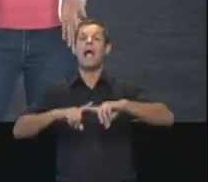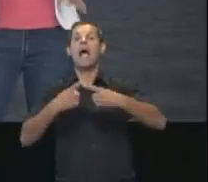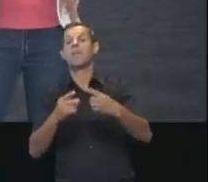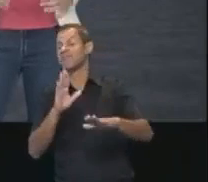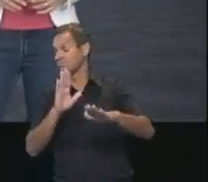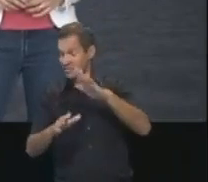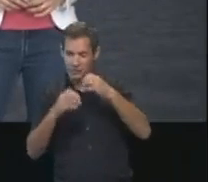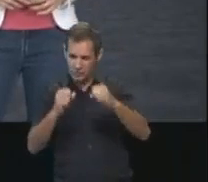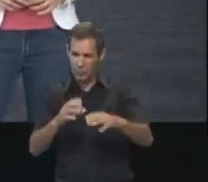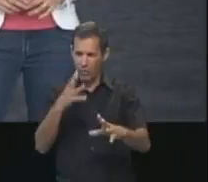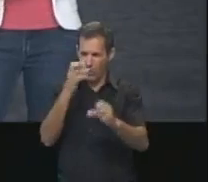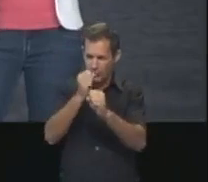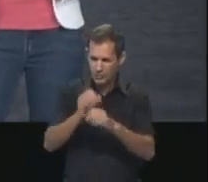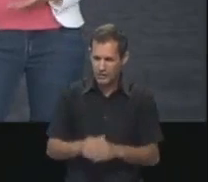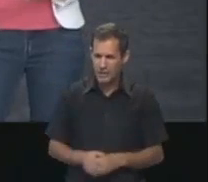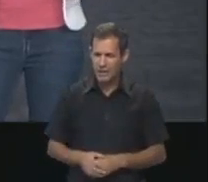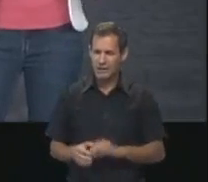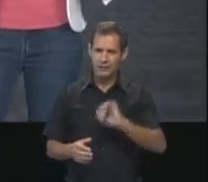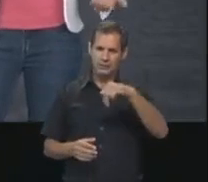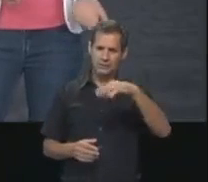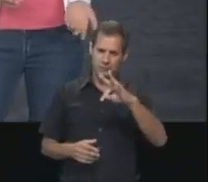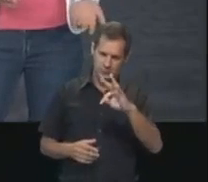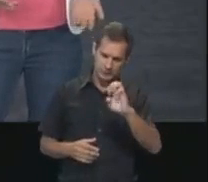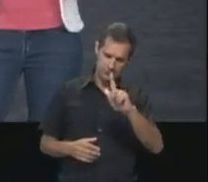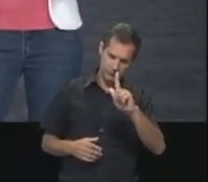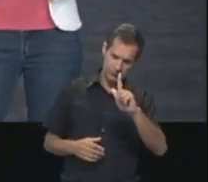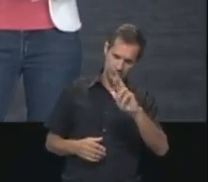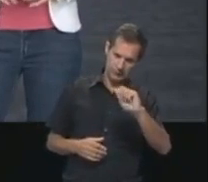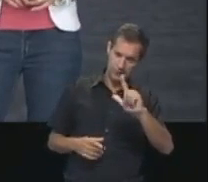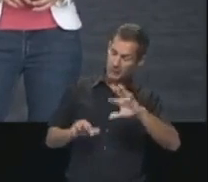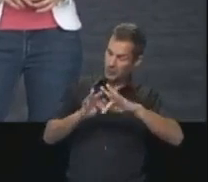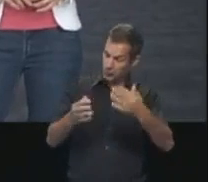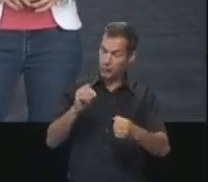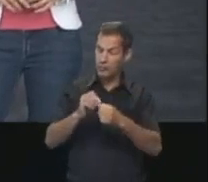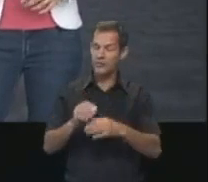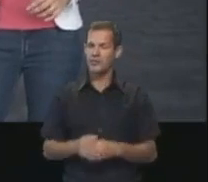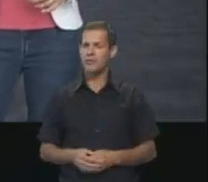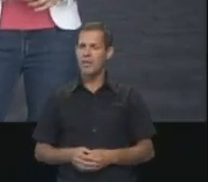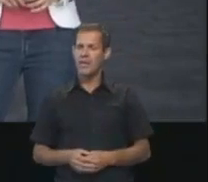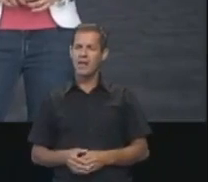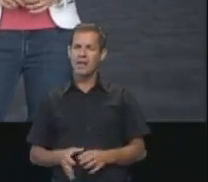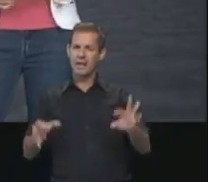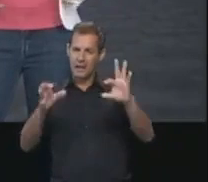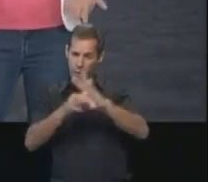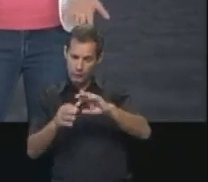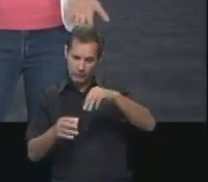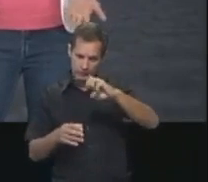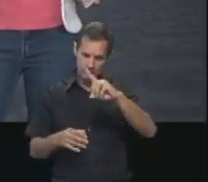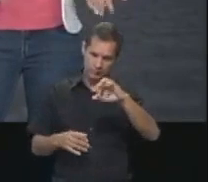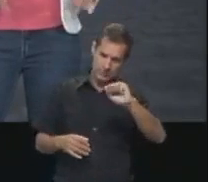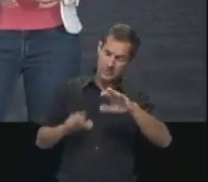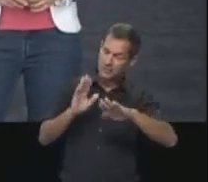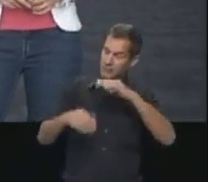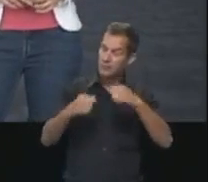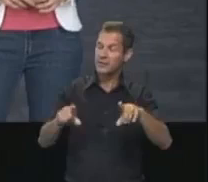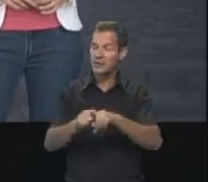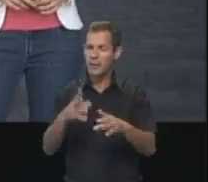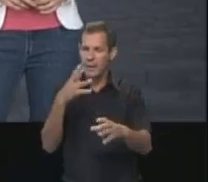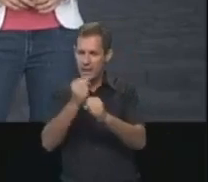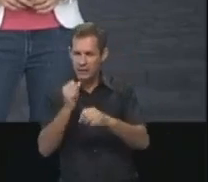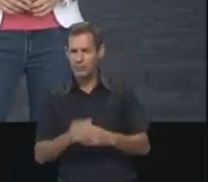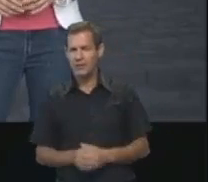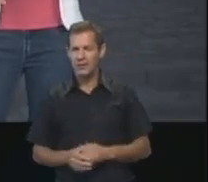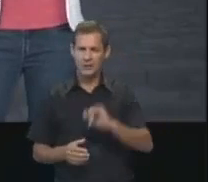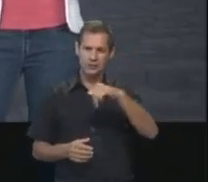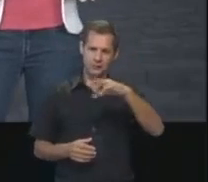nem sempre é possível calcular integrais de forma simples, como fazemos com as integrais imediatas. Muitas vezes, precisamos